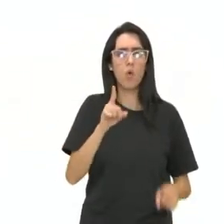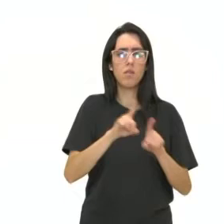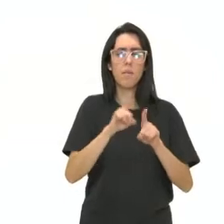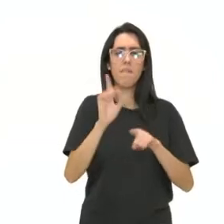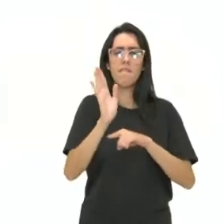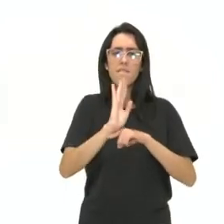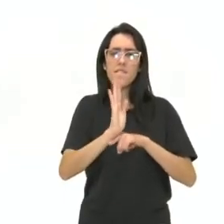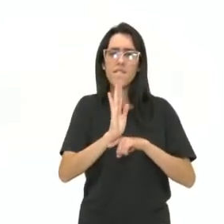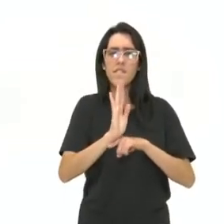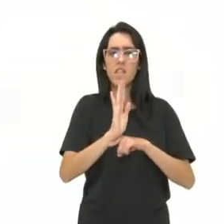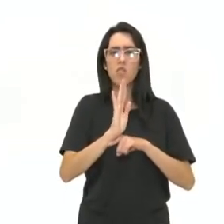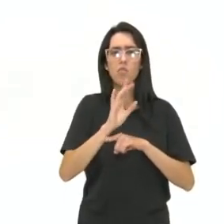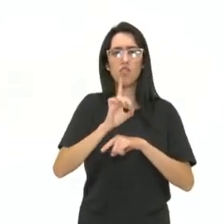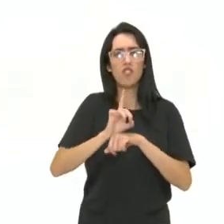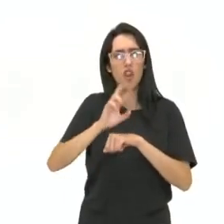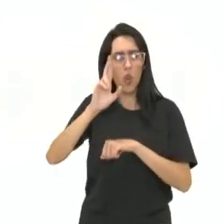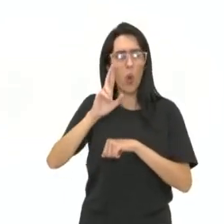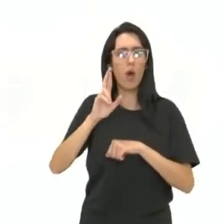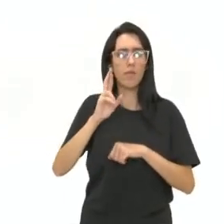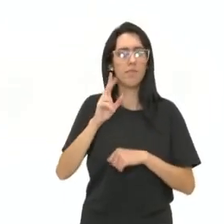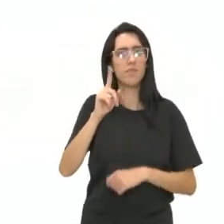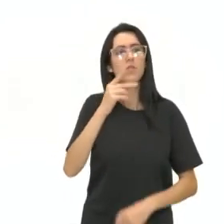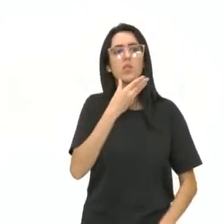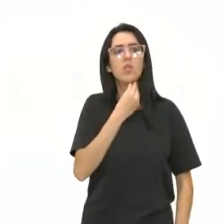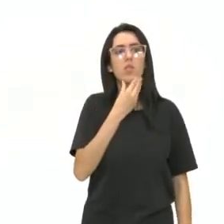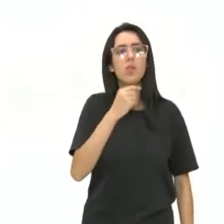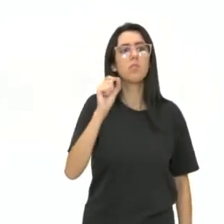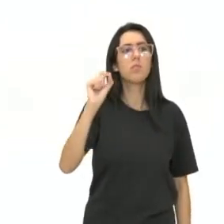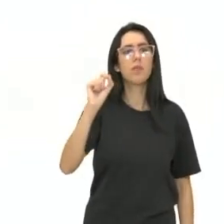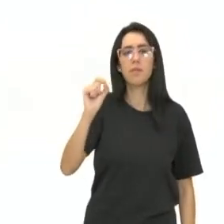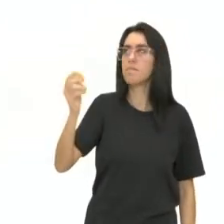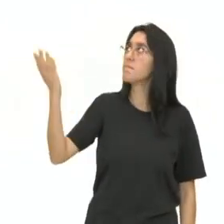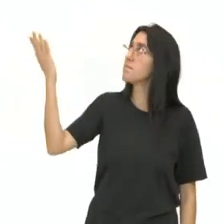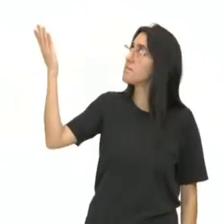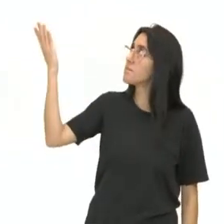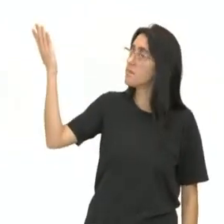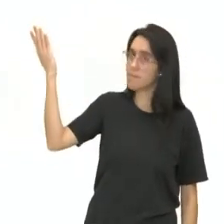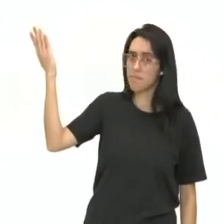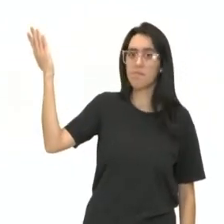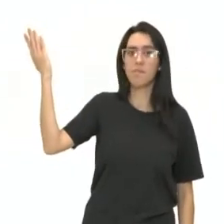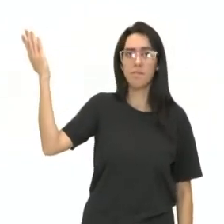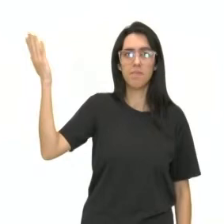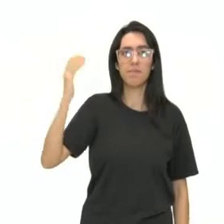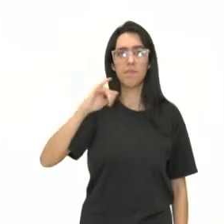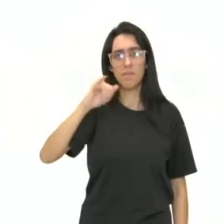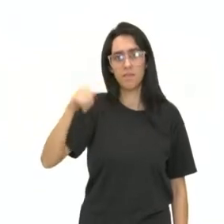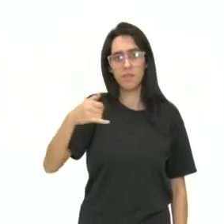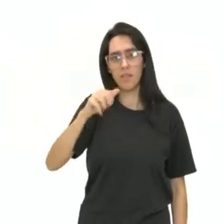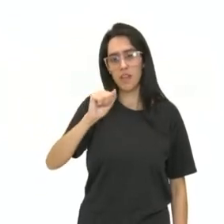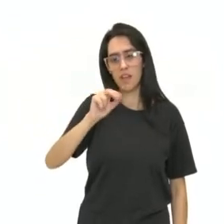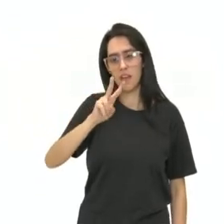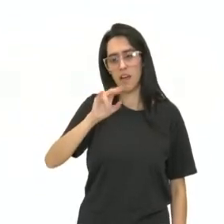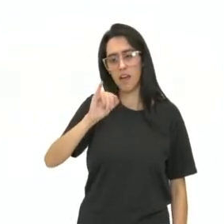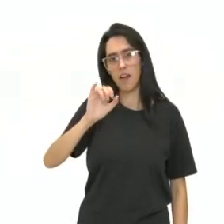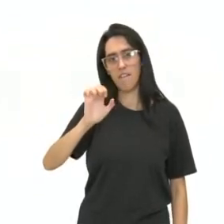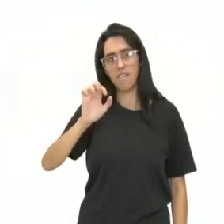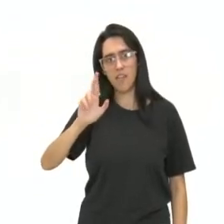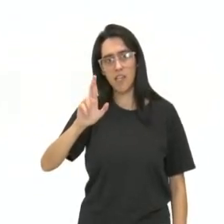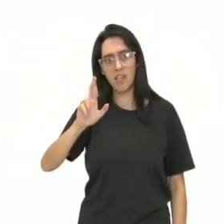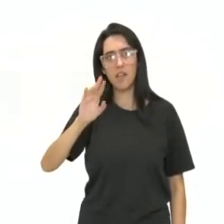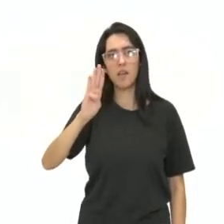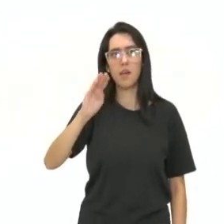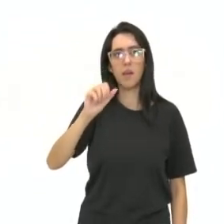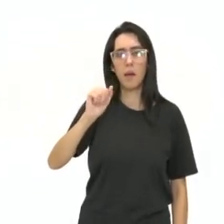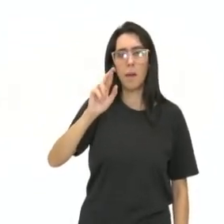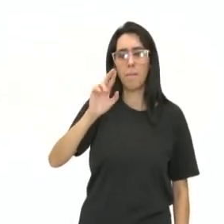é? É isto mesmo, Javier Bardem, tá? O que está lá no filme Mar Adentro, tá?